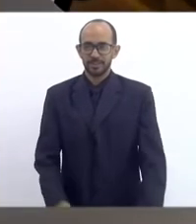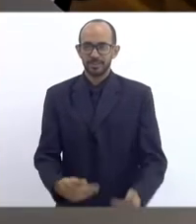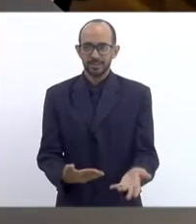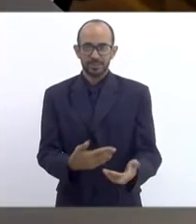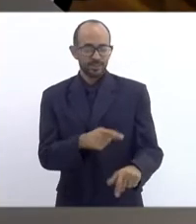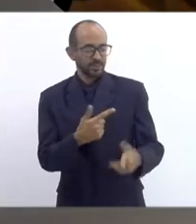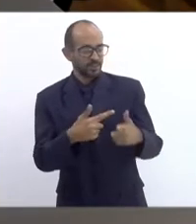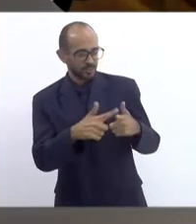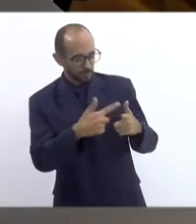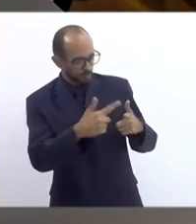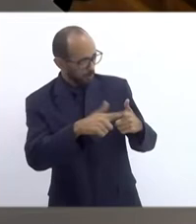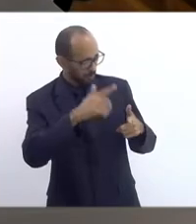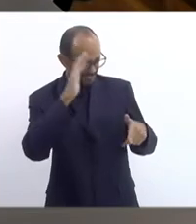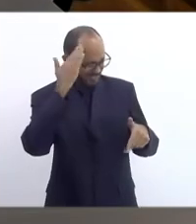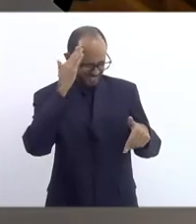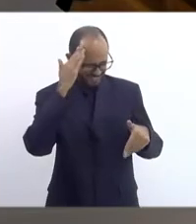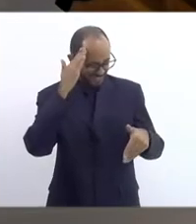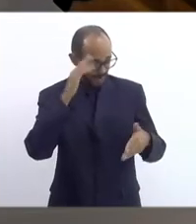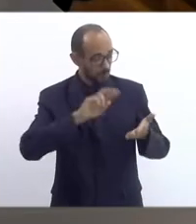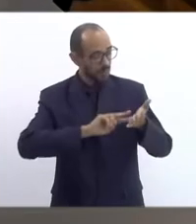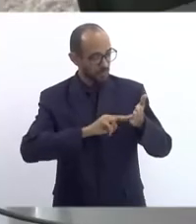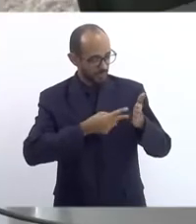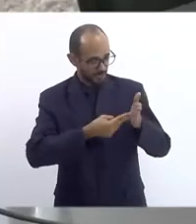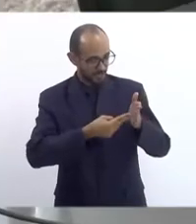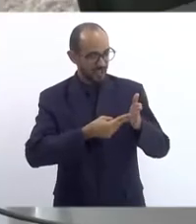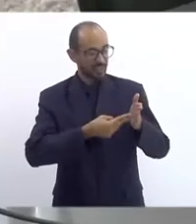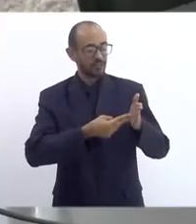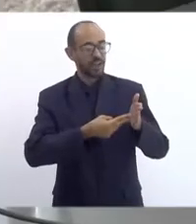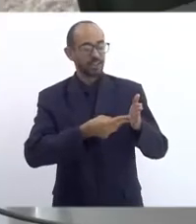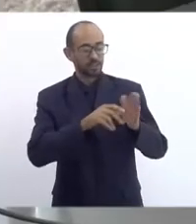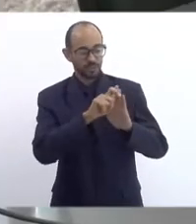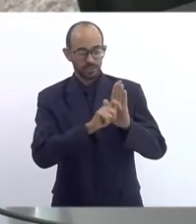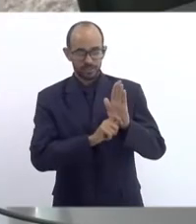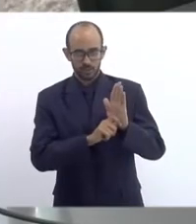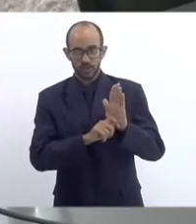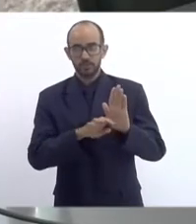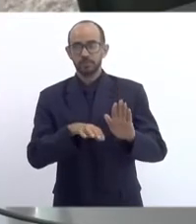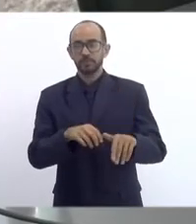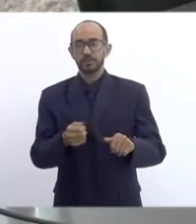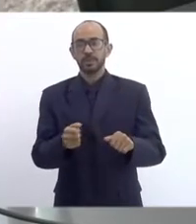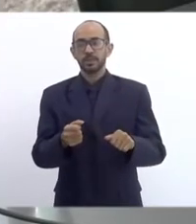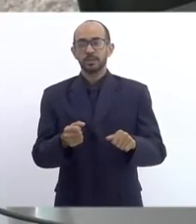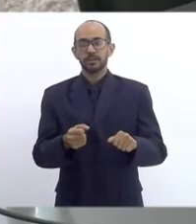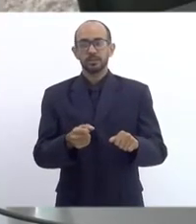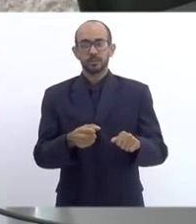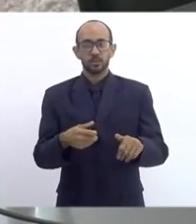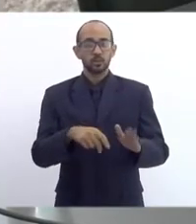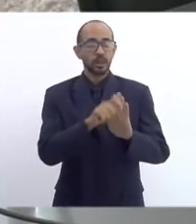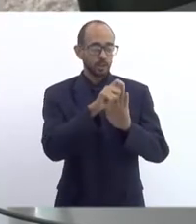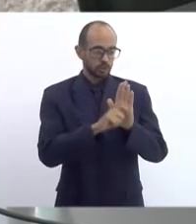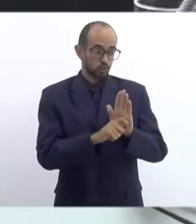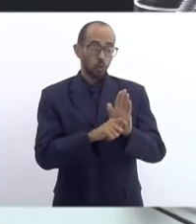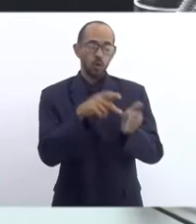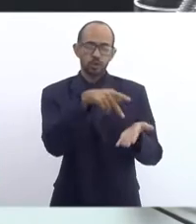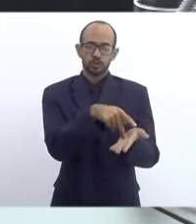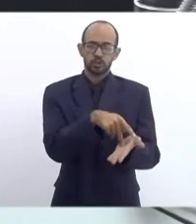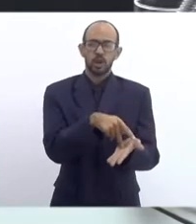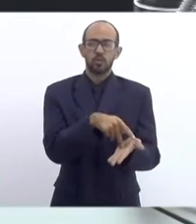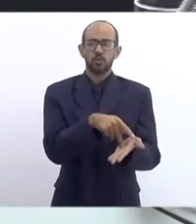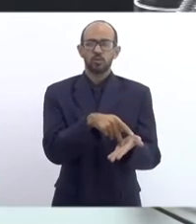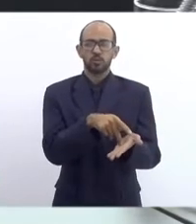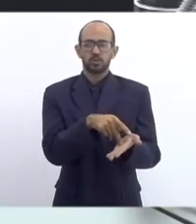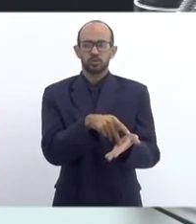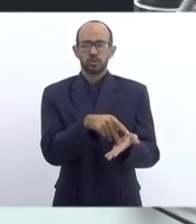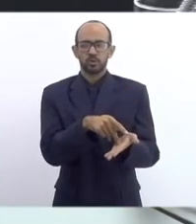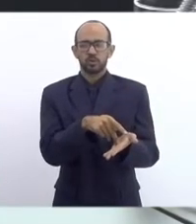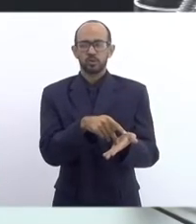problema aqui de interpretação de texto. Quando a apreensão se der em município diverso... Esse é o texto original. Esse é o texto original. Eu sou contrário